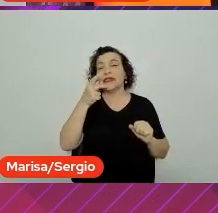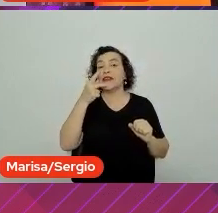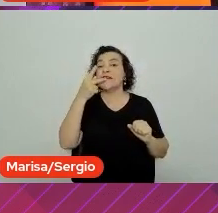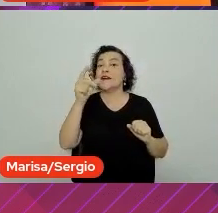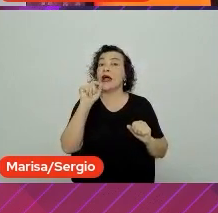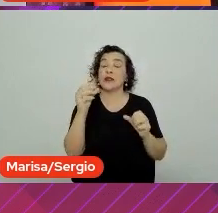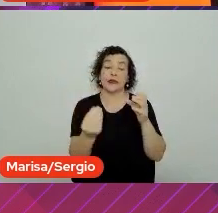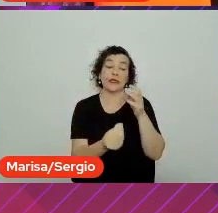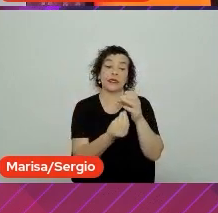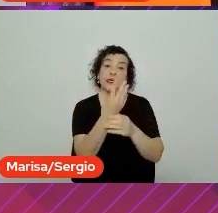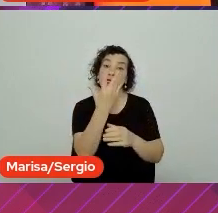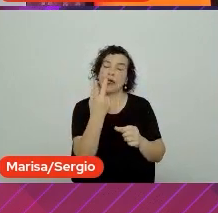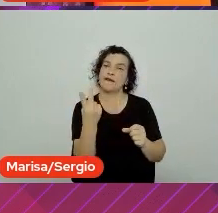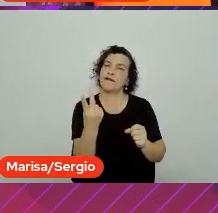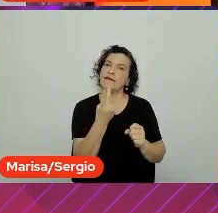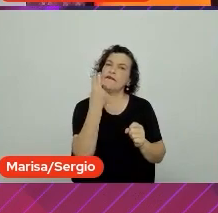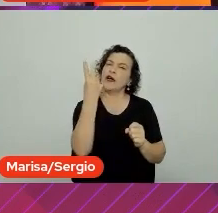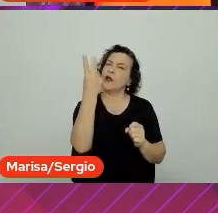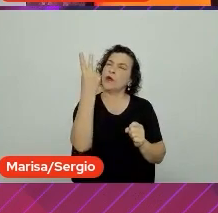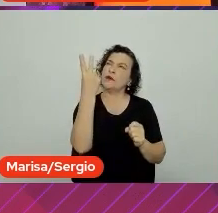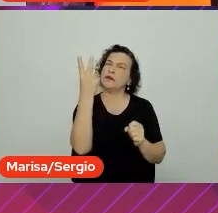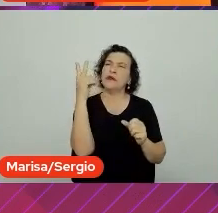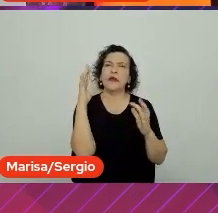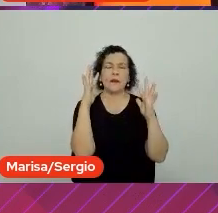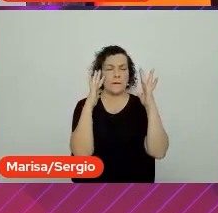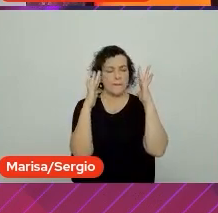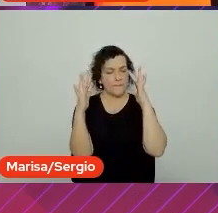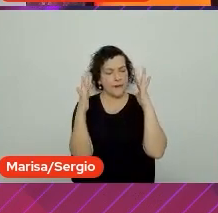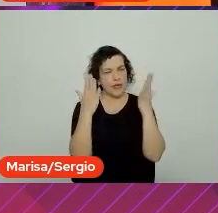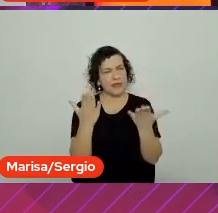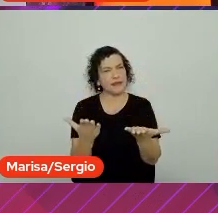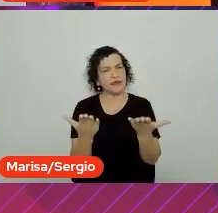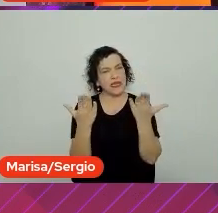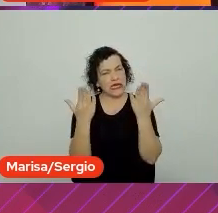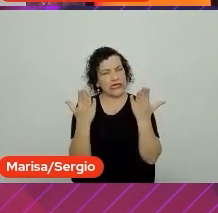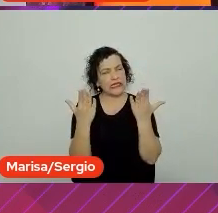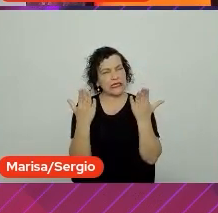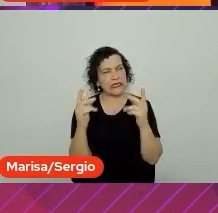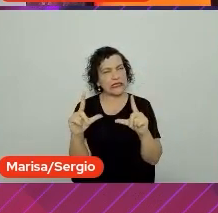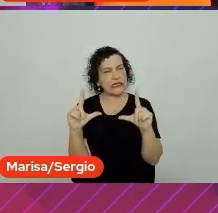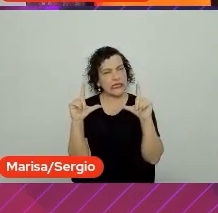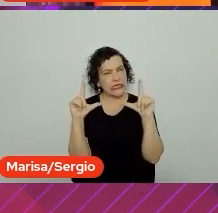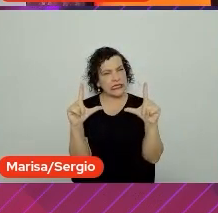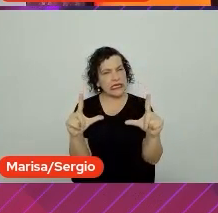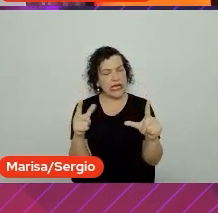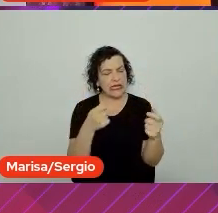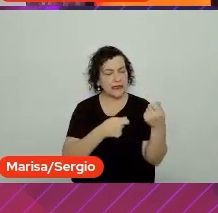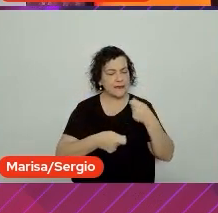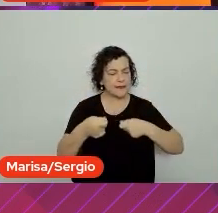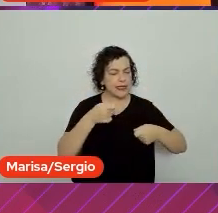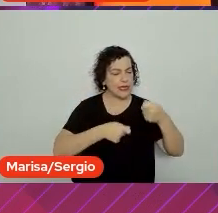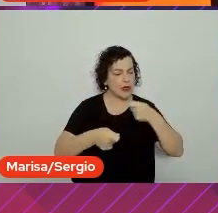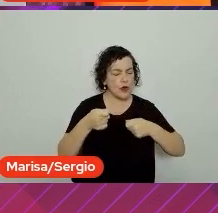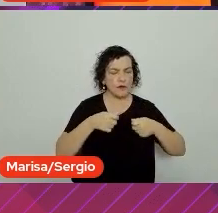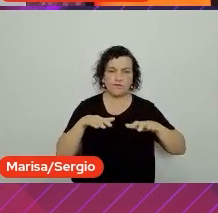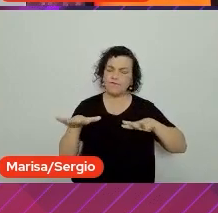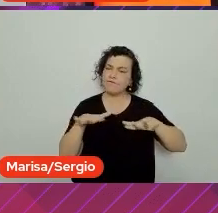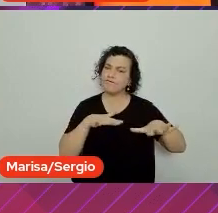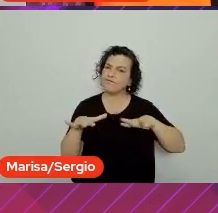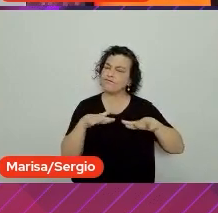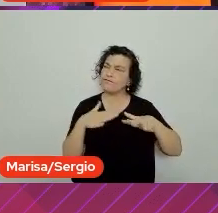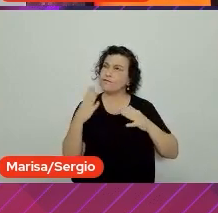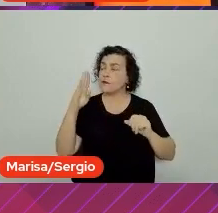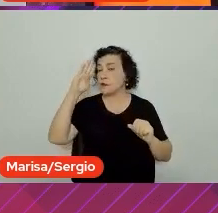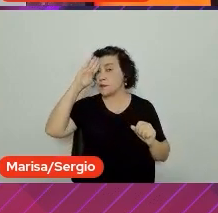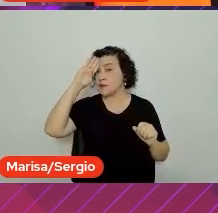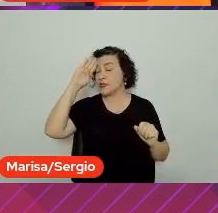de valor. E quando a gente pensa nesse slide, quando a gente pensa em Business Agility, qual que é uma das